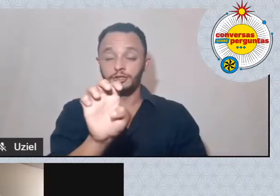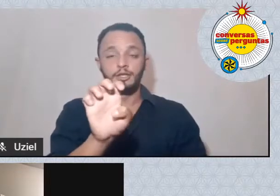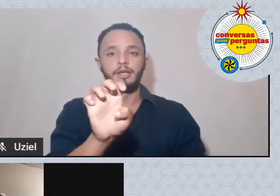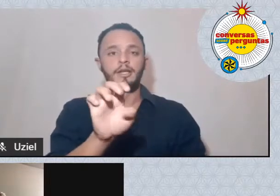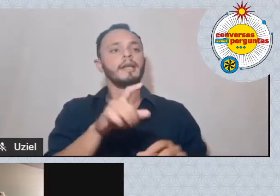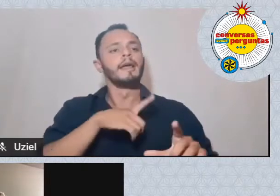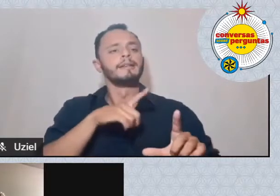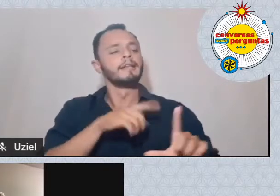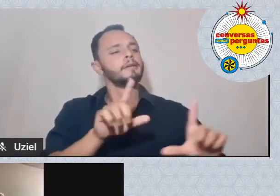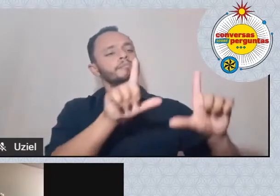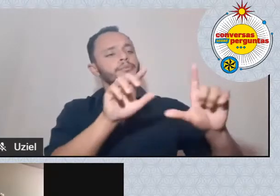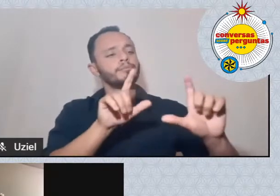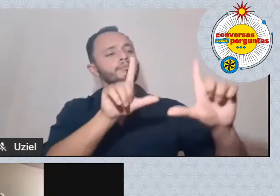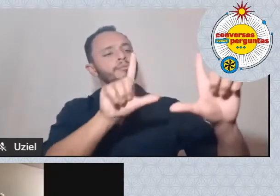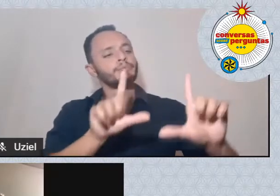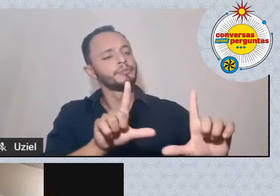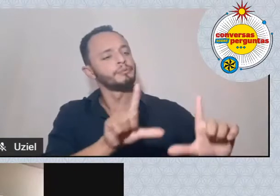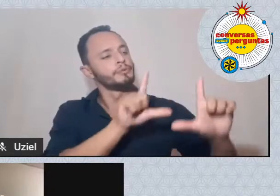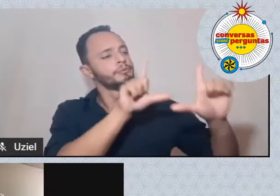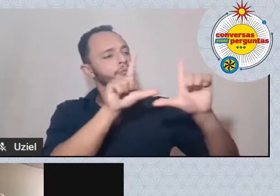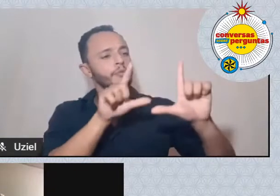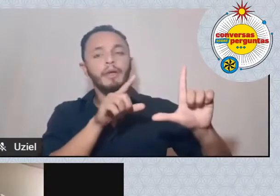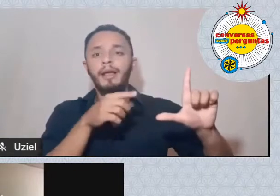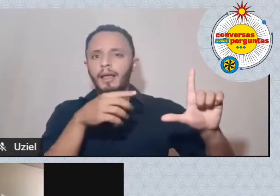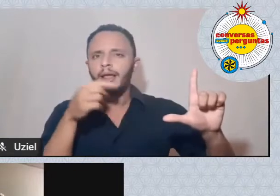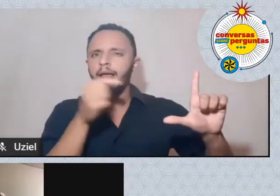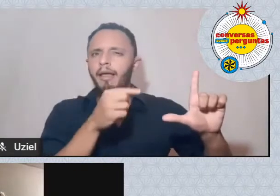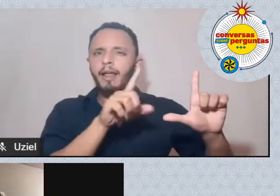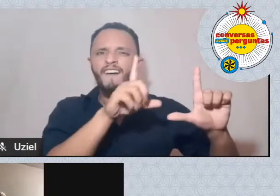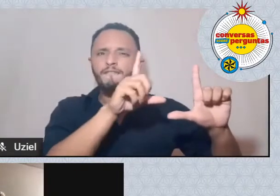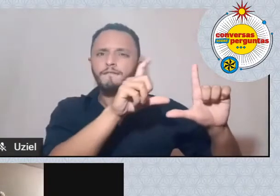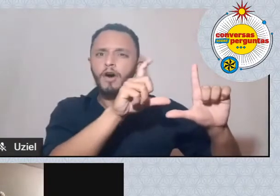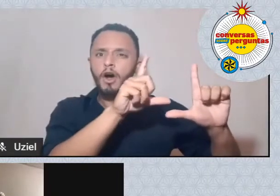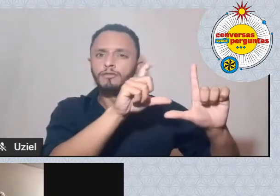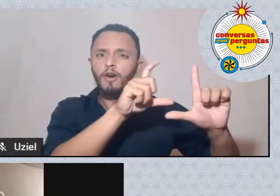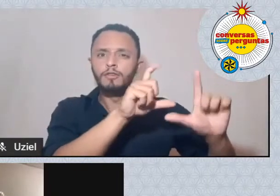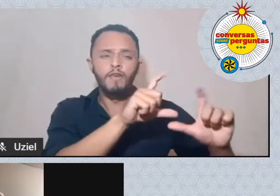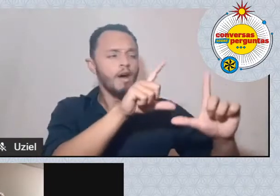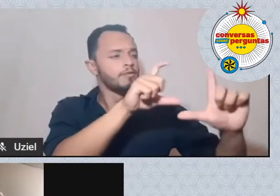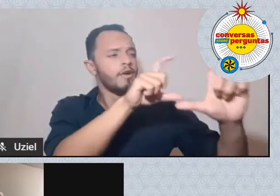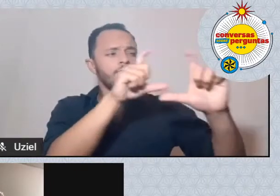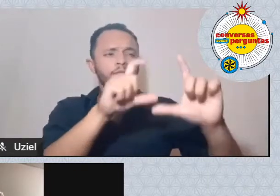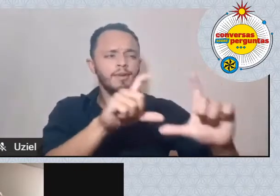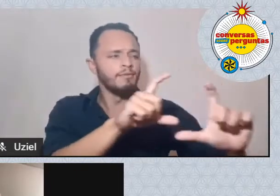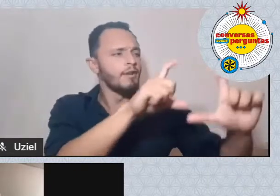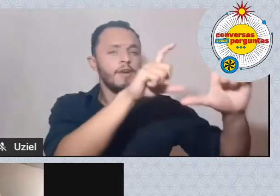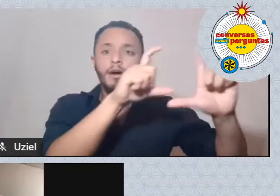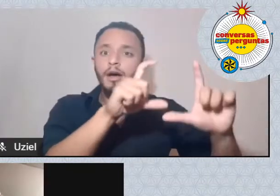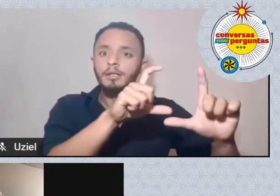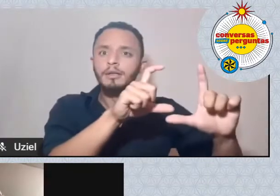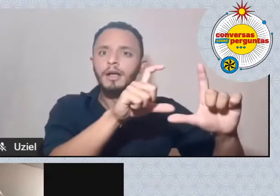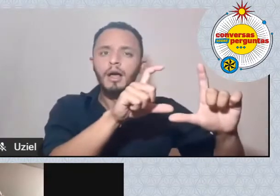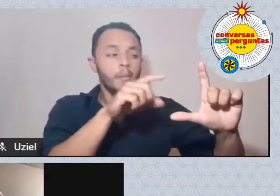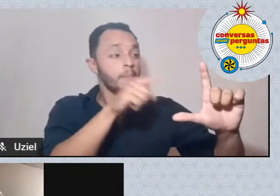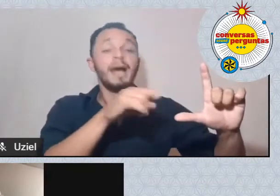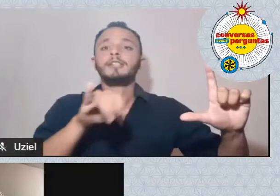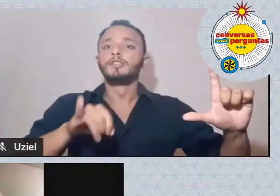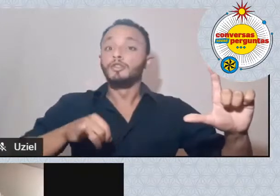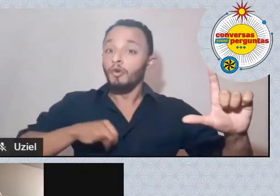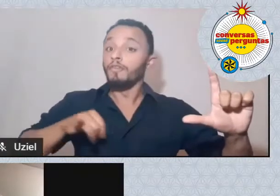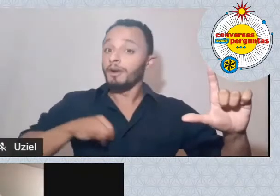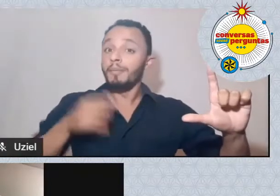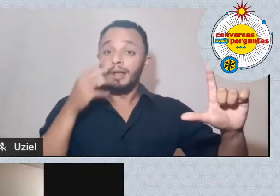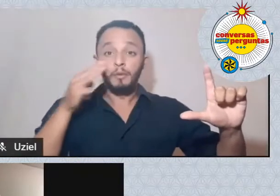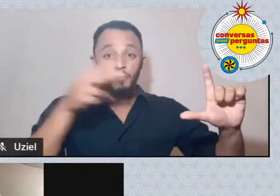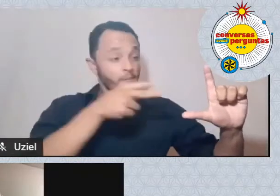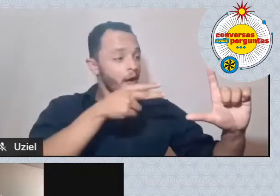Do que se trata ali naquela experiência fotográfica? São imagens, né? Mas são imagens que escutam o sofrimento. São imagens que